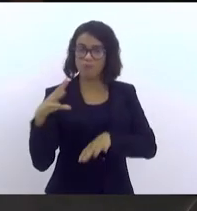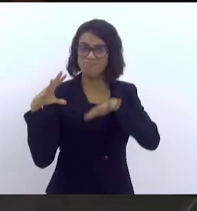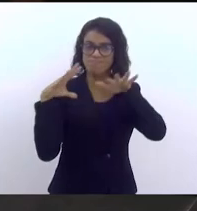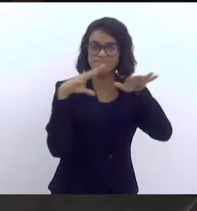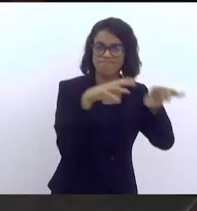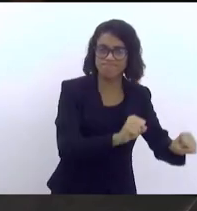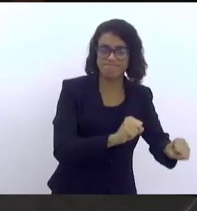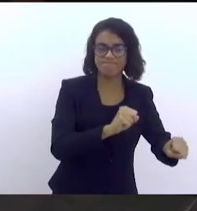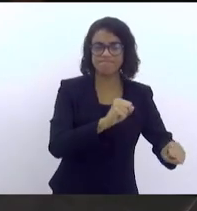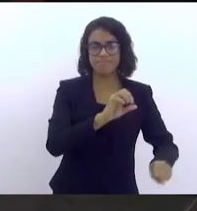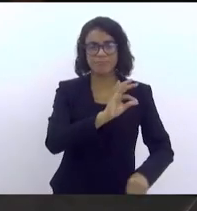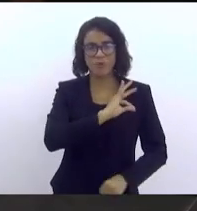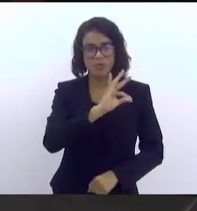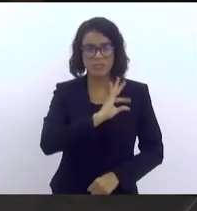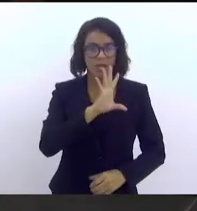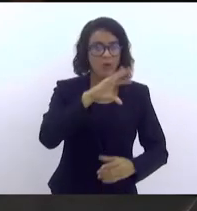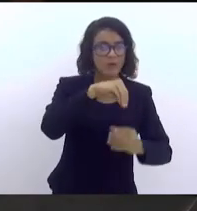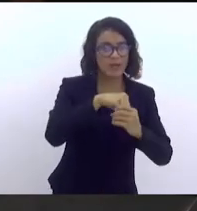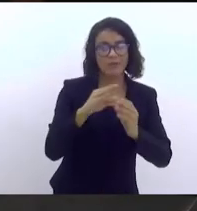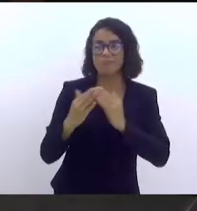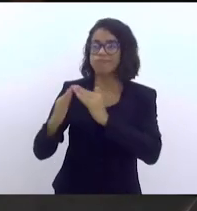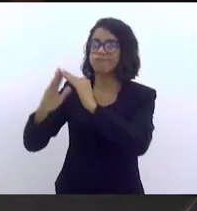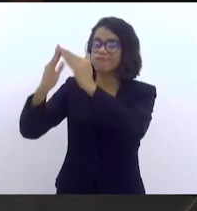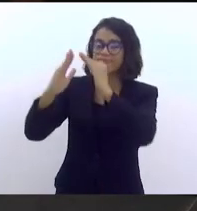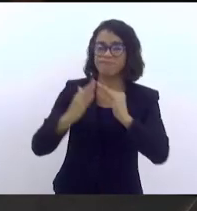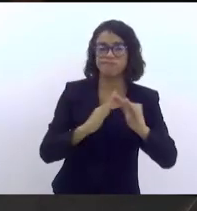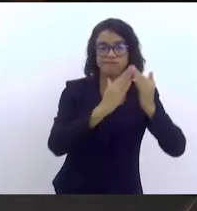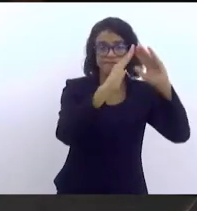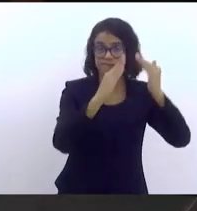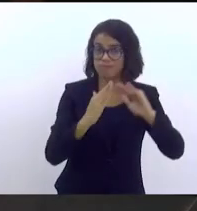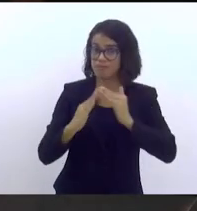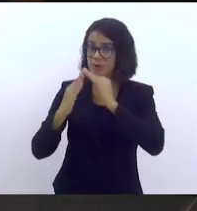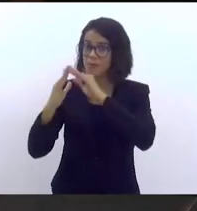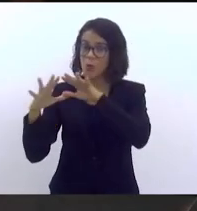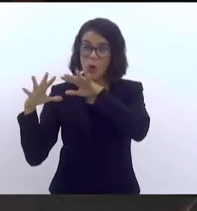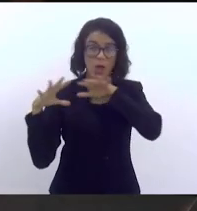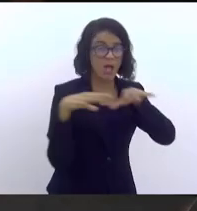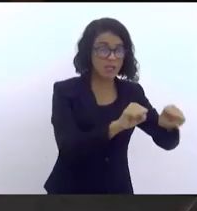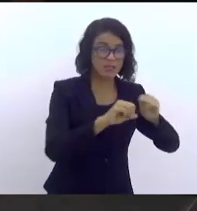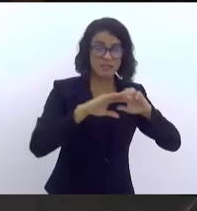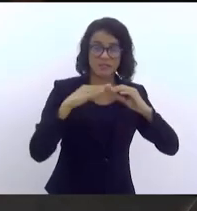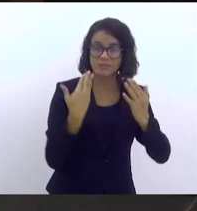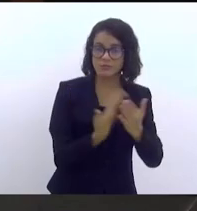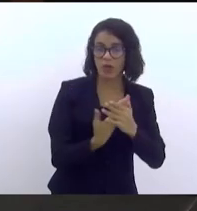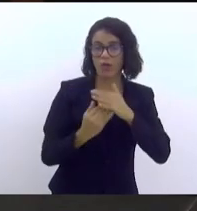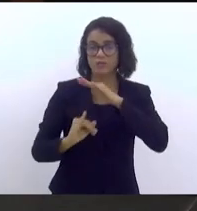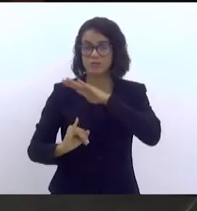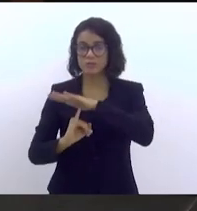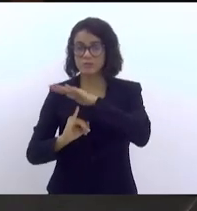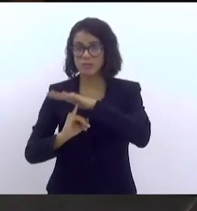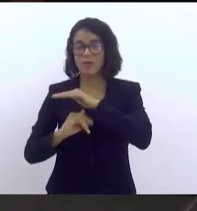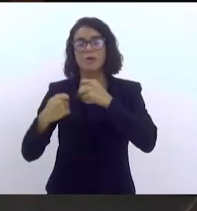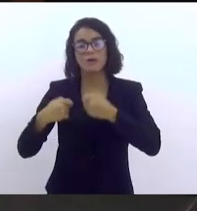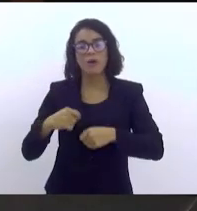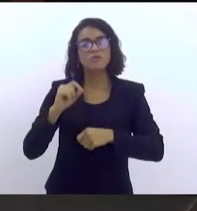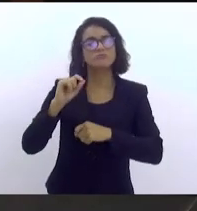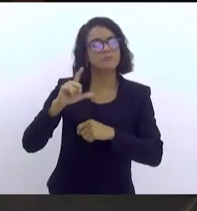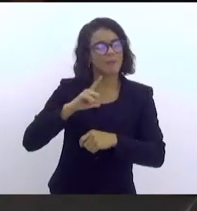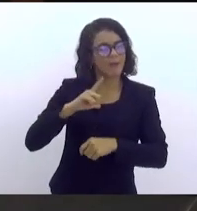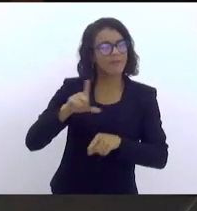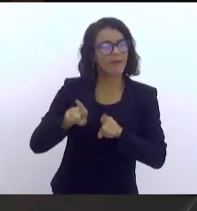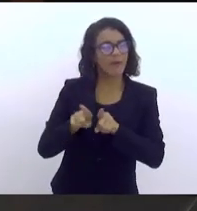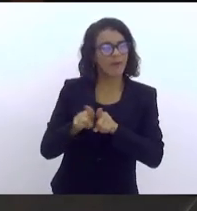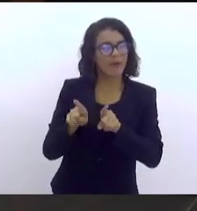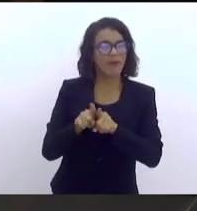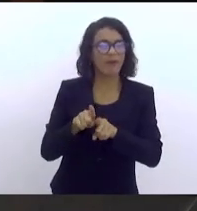nas incursões dentro das Comunidades o ataque a escola como instituição vem ainda acompanhado de um